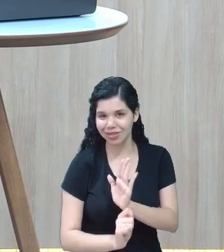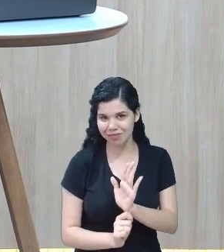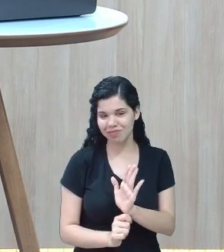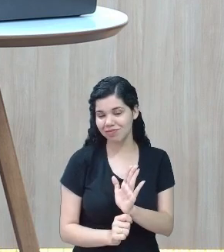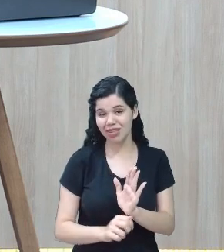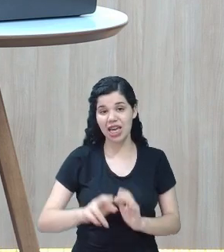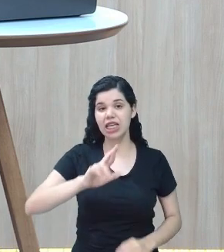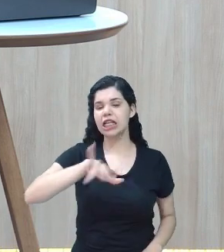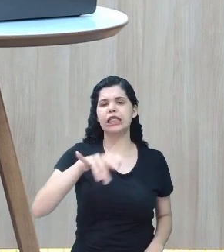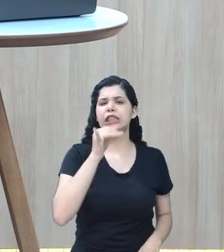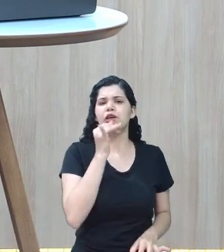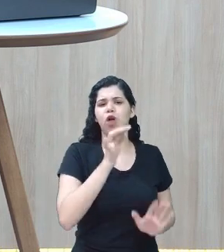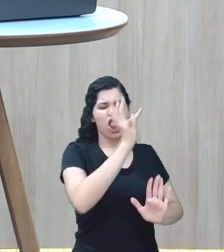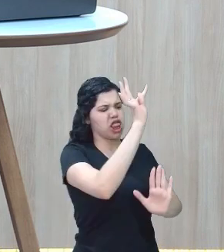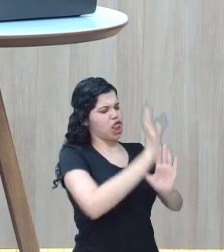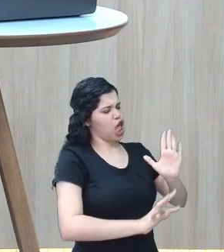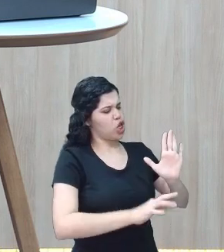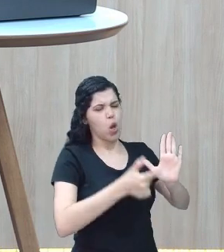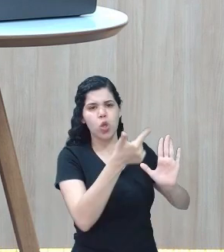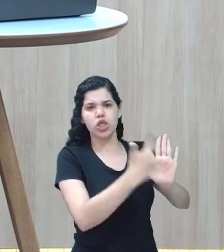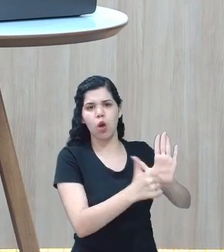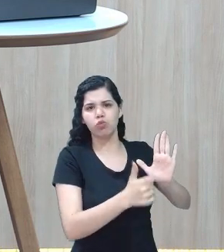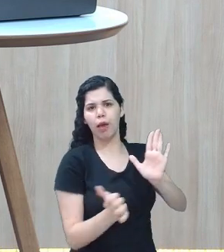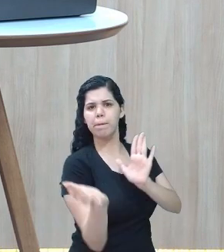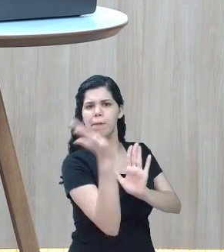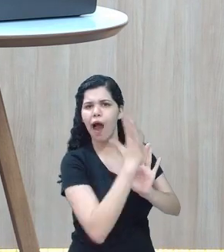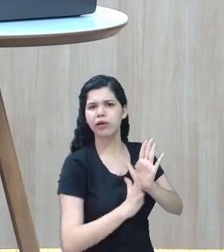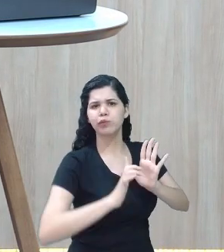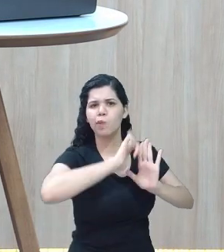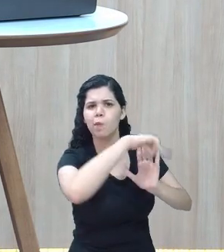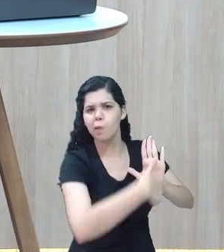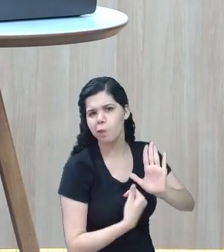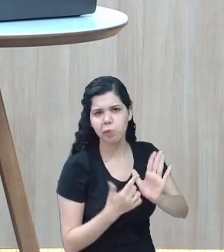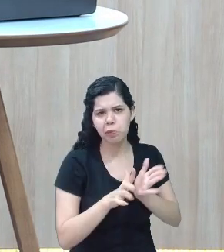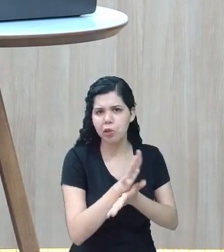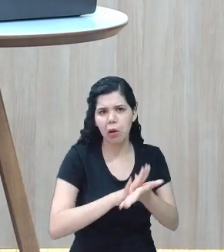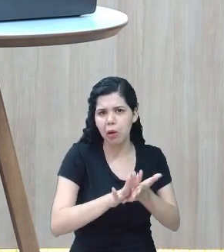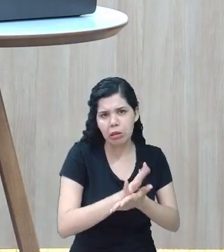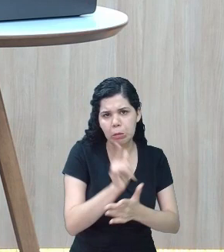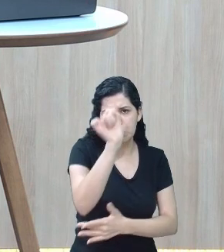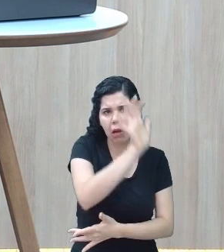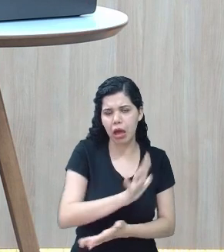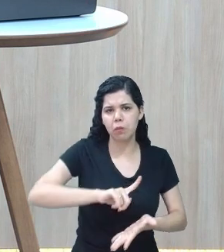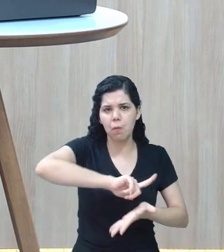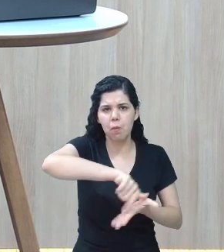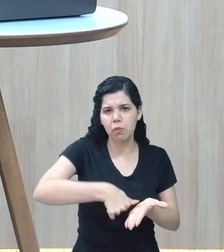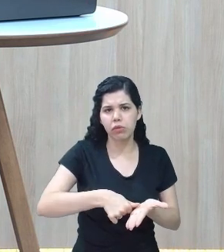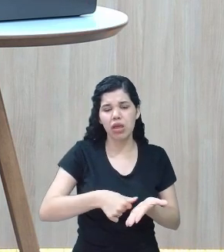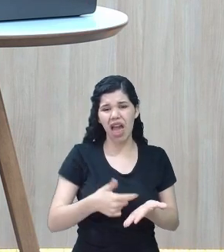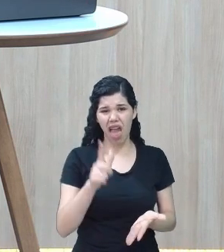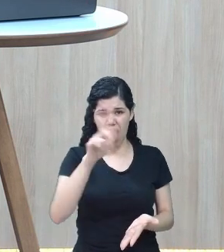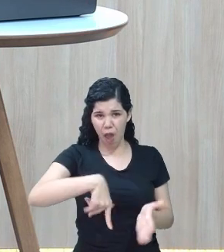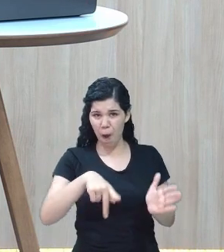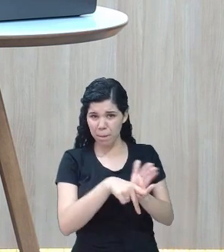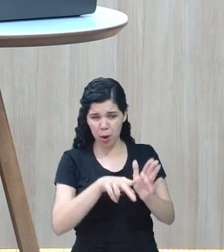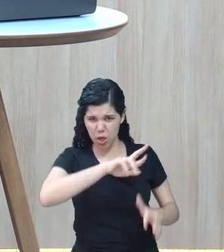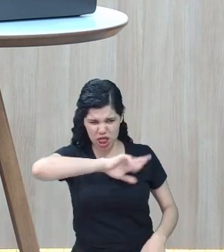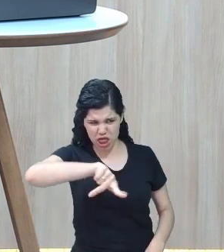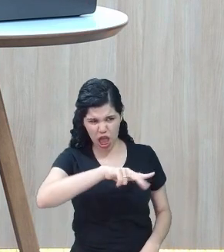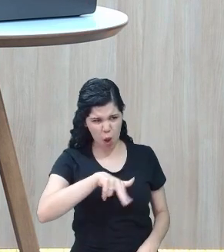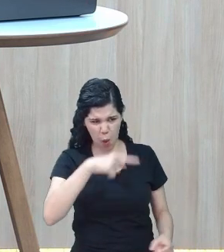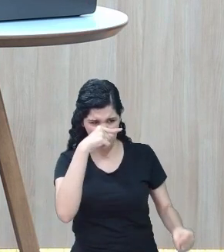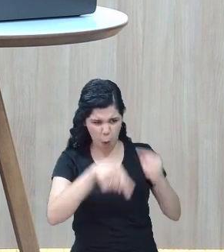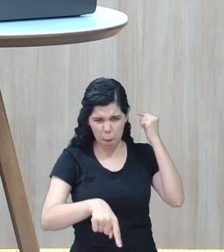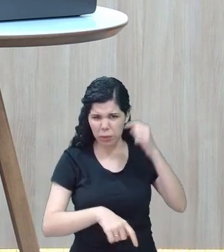porque aquele texto ele não tem uma ilustração, ele não tem uma imagem, que a gente pode dizer que ele não é um